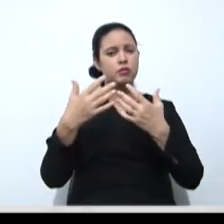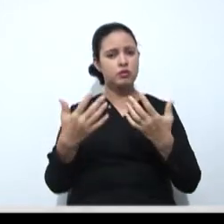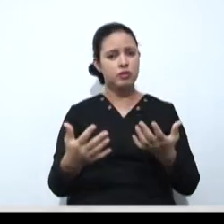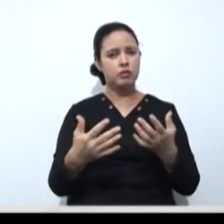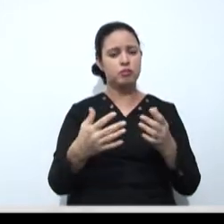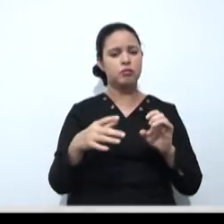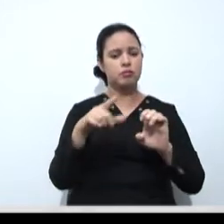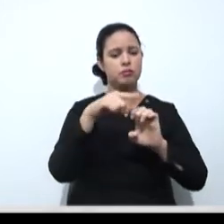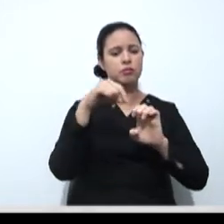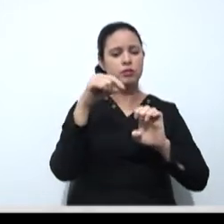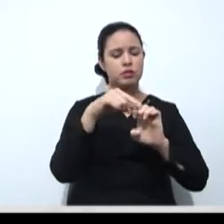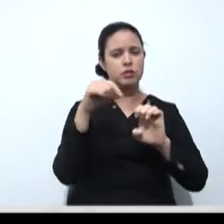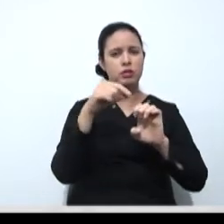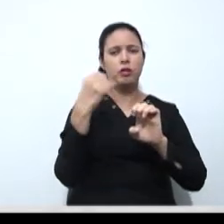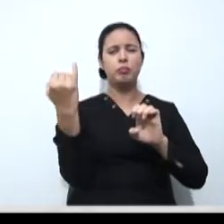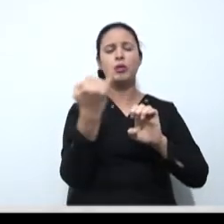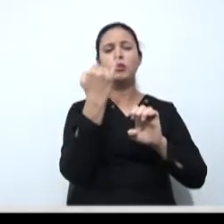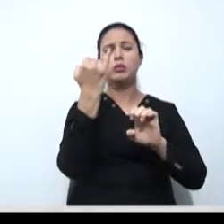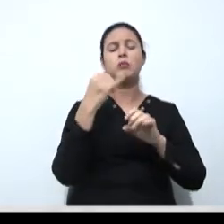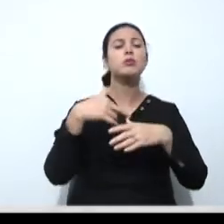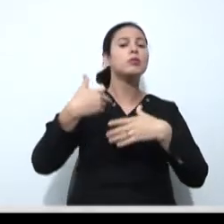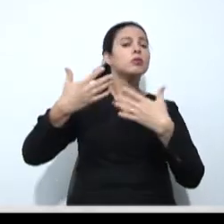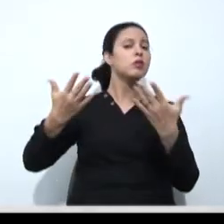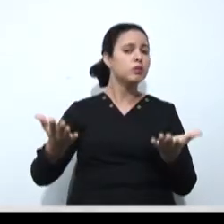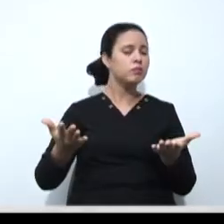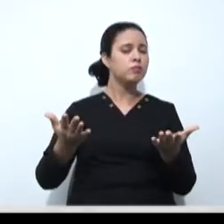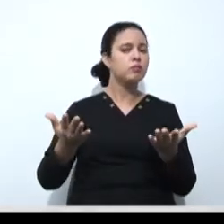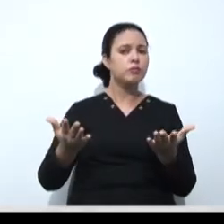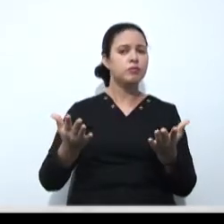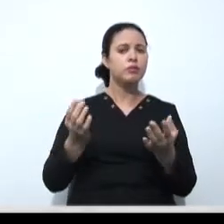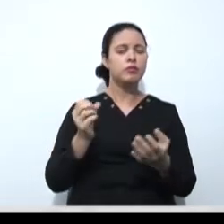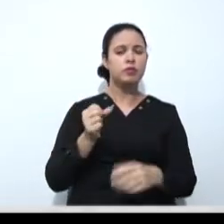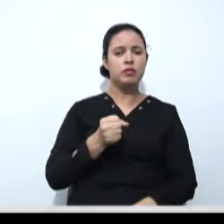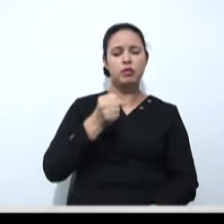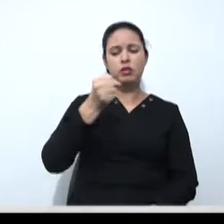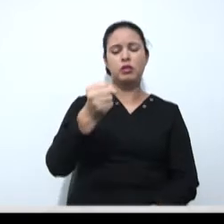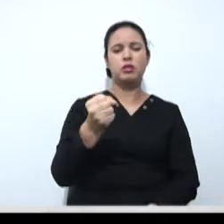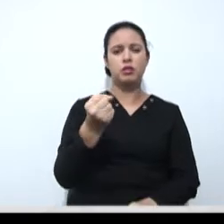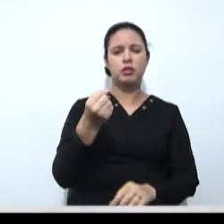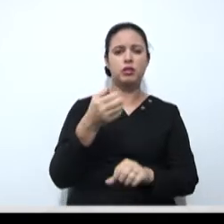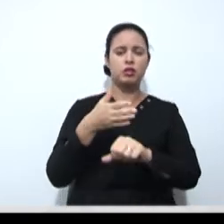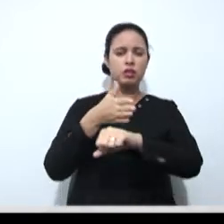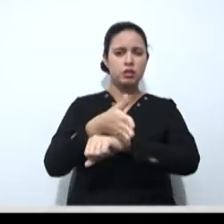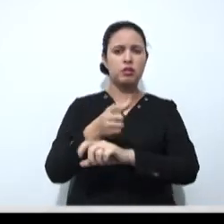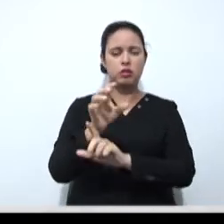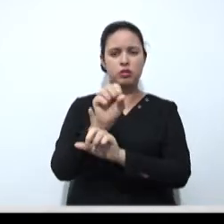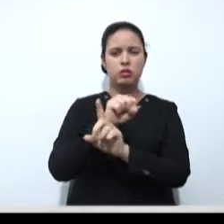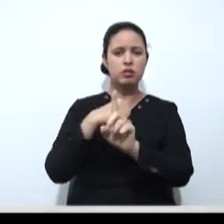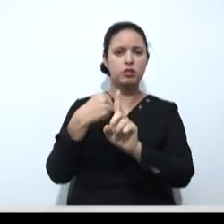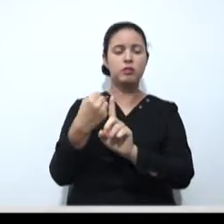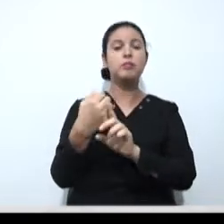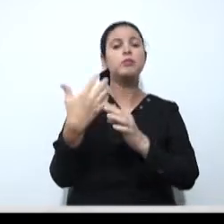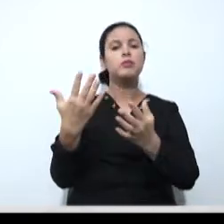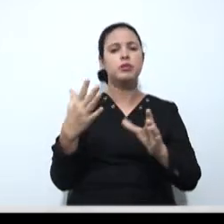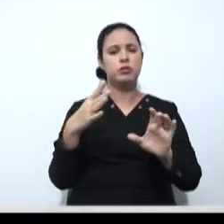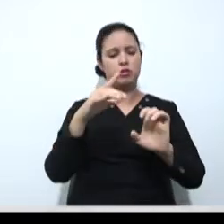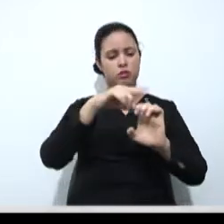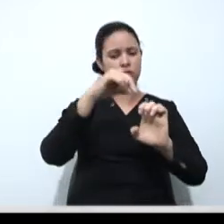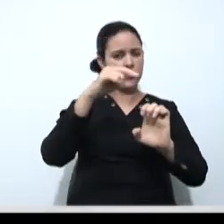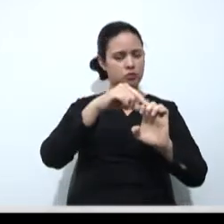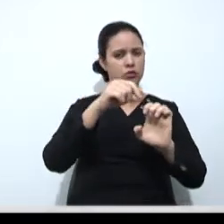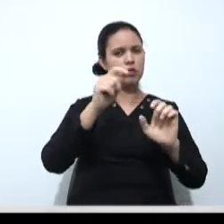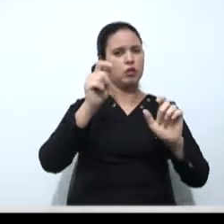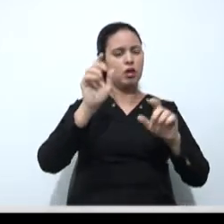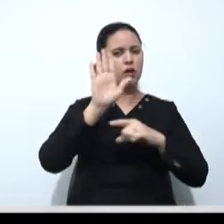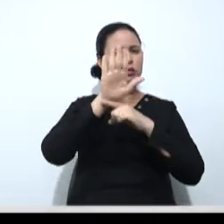para o mercado? Qual a importância para a nossa sociedade dessa ação empreendedora? O empreendedorismo, ele ajuda a fortalecer